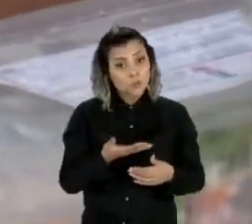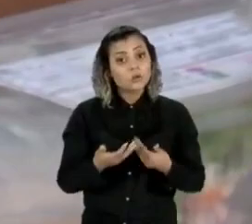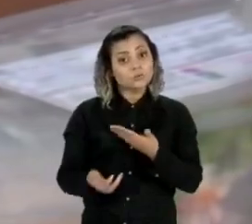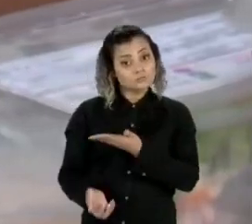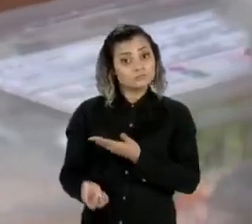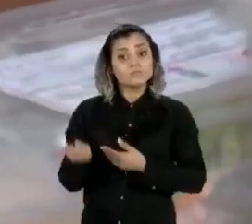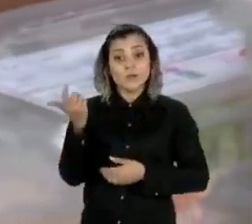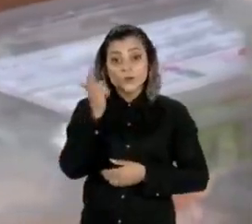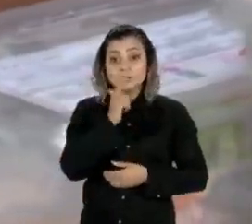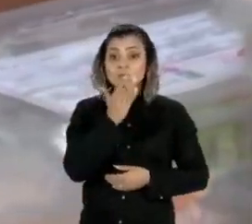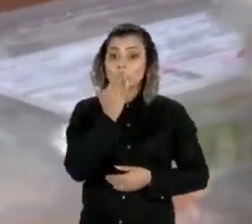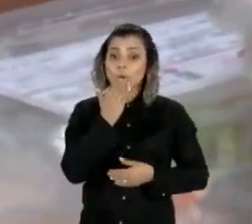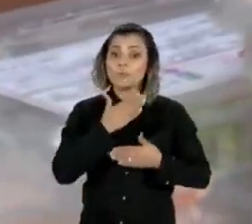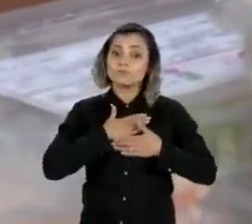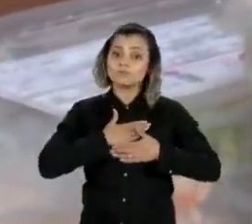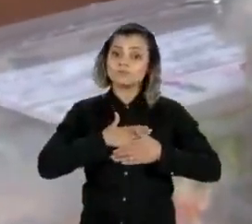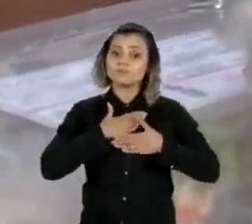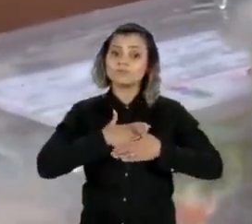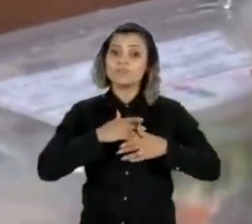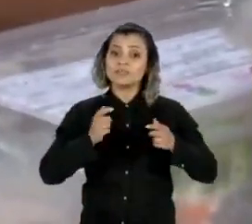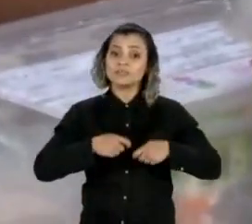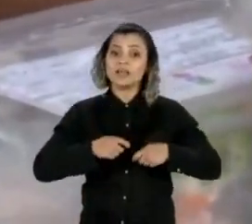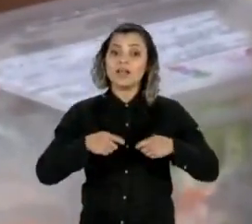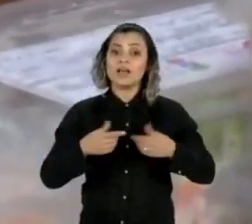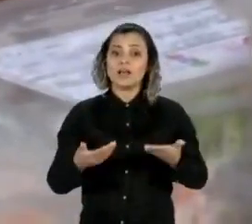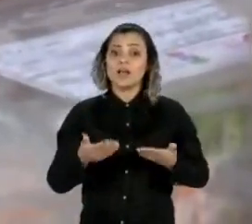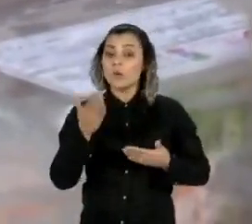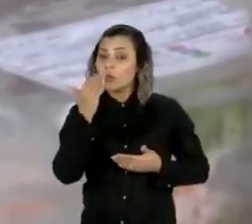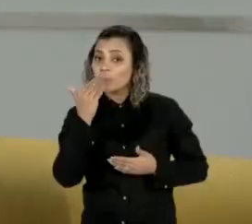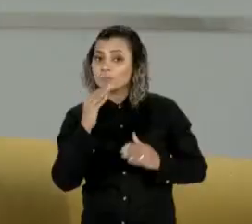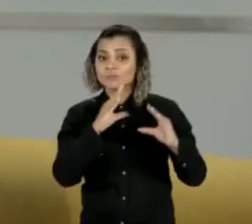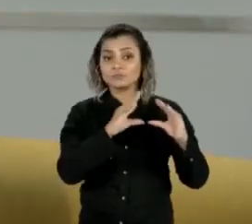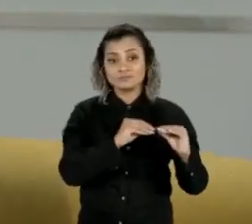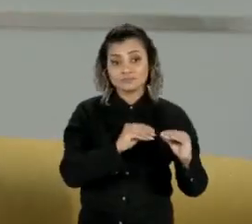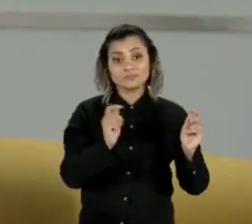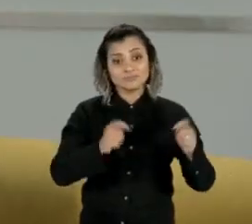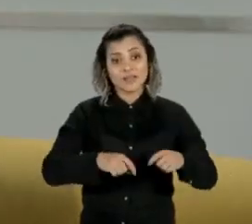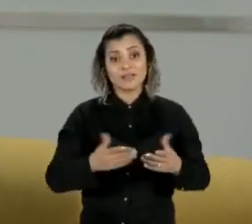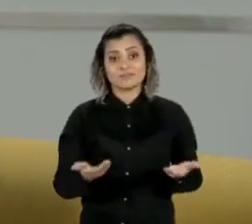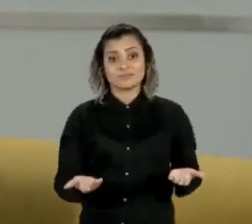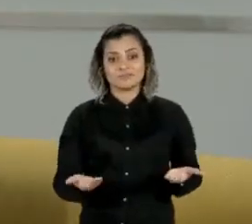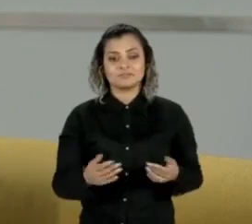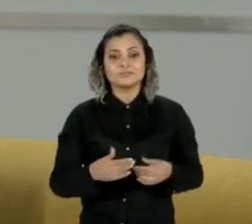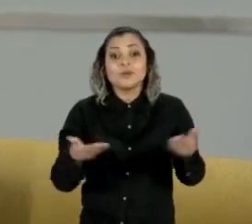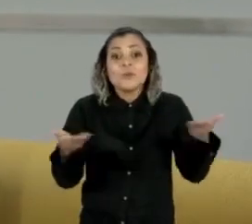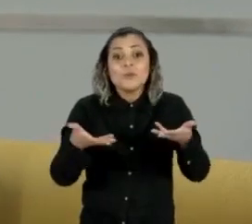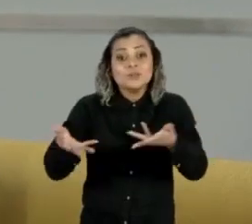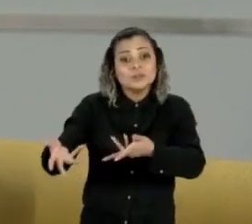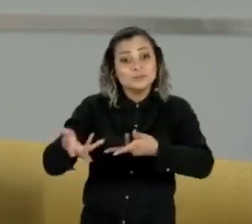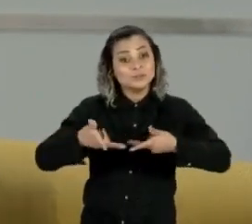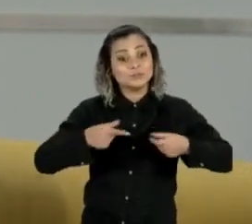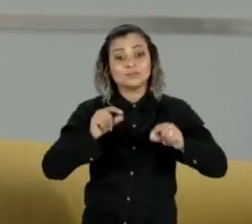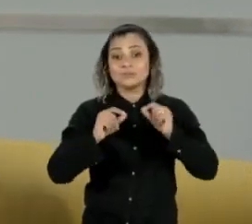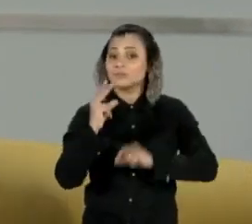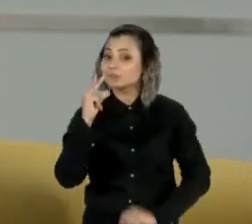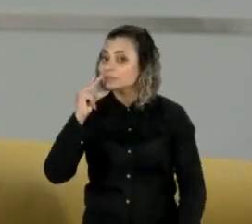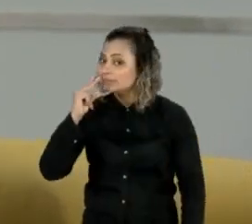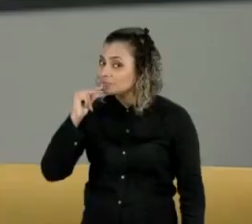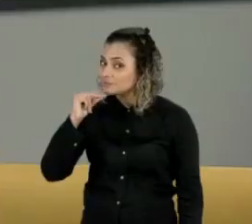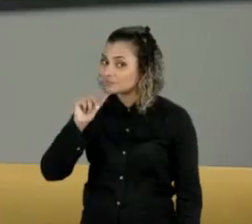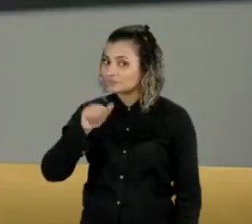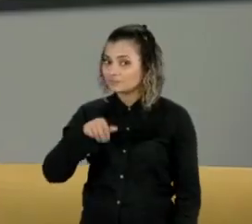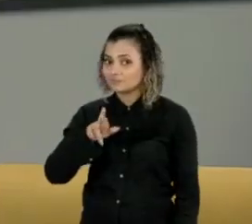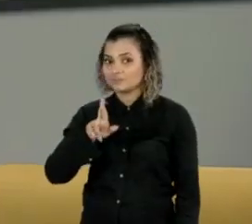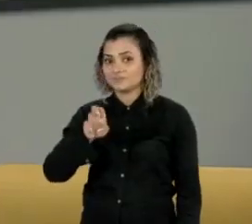então eu consigo em uma marmita dividir almoço e janta. E a nossa convidada de hoje é a nutricionista